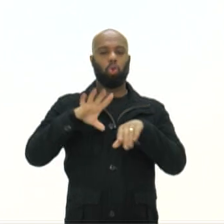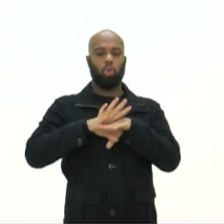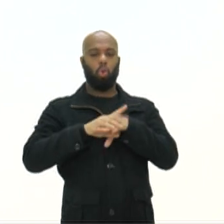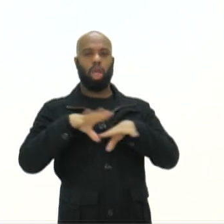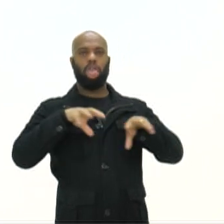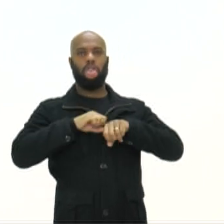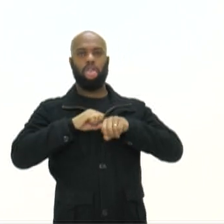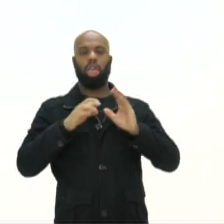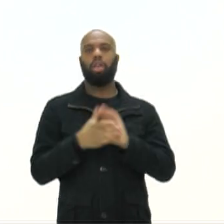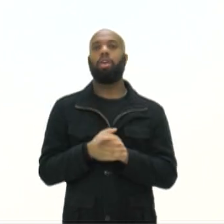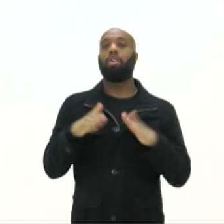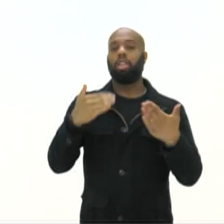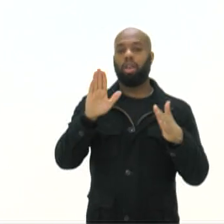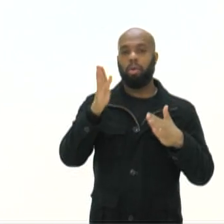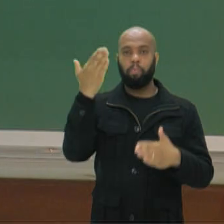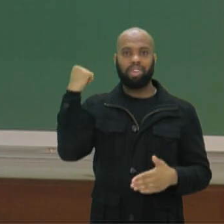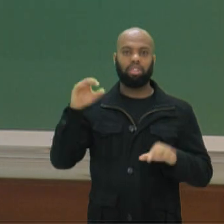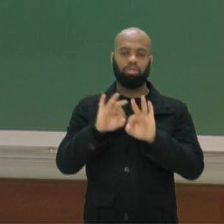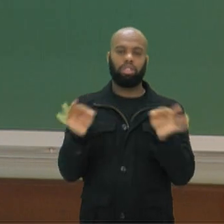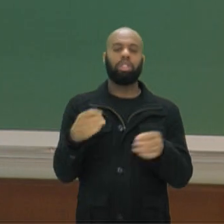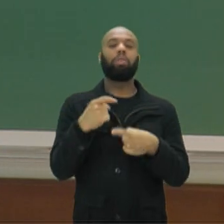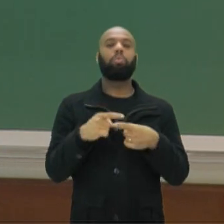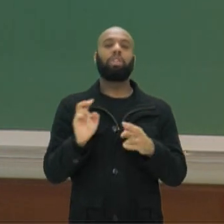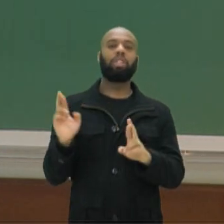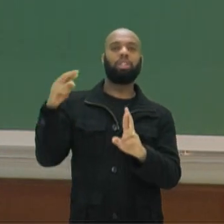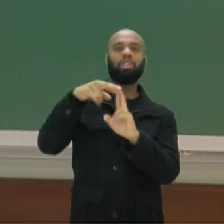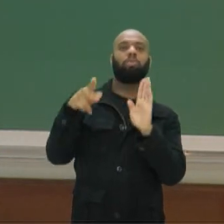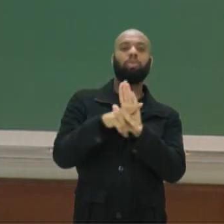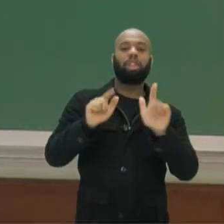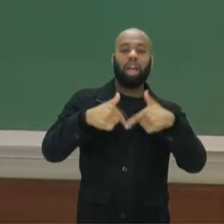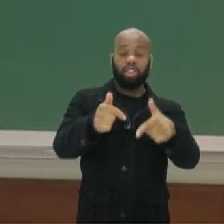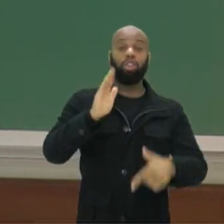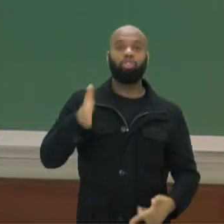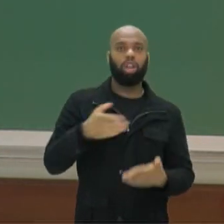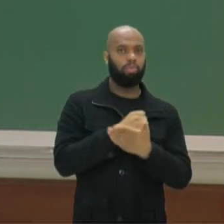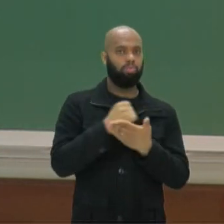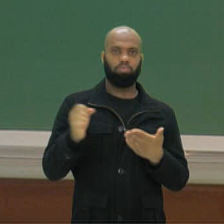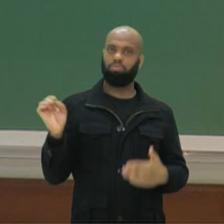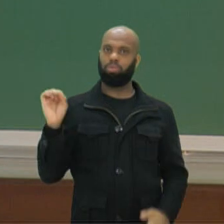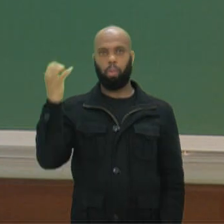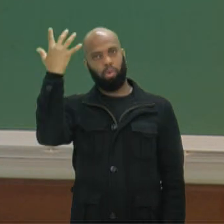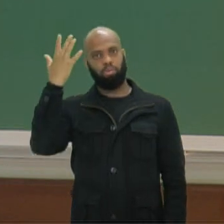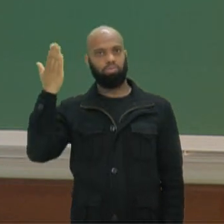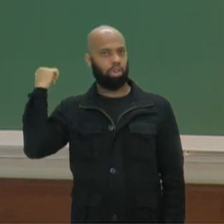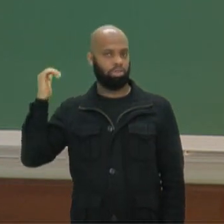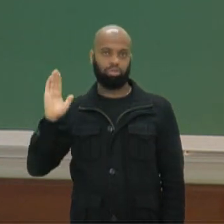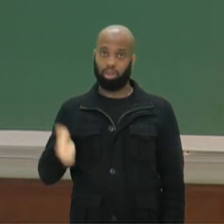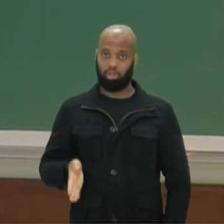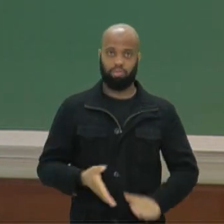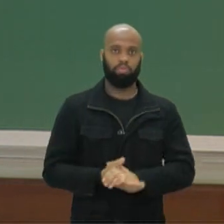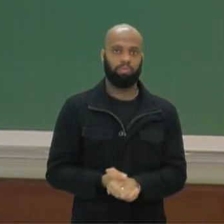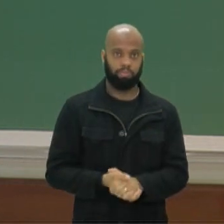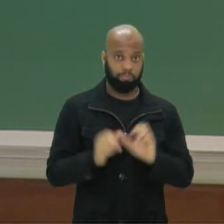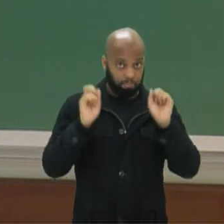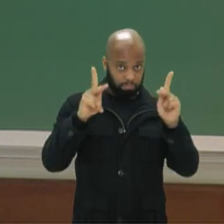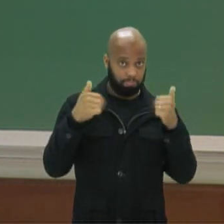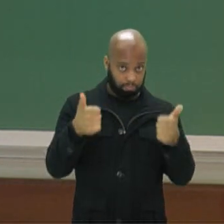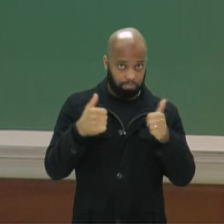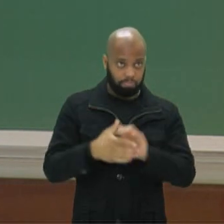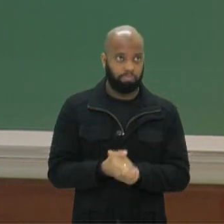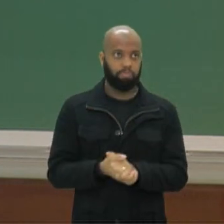seja, é passado simples, porque a gente está se referindo a uma ação que aconteceu no passado.